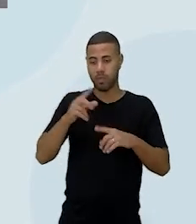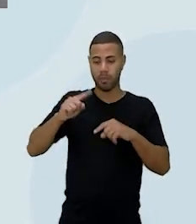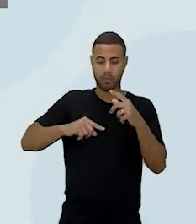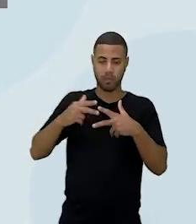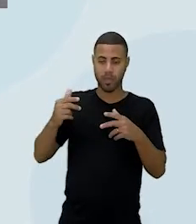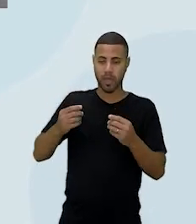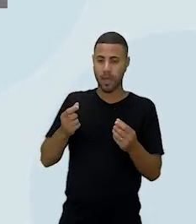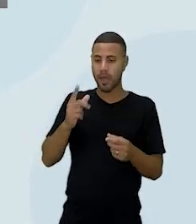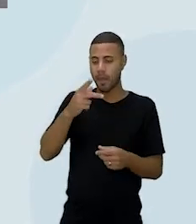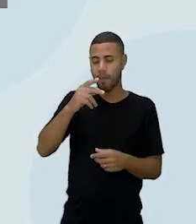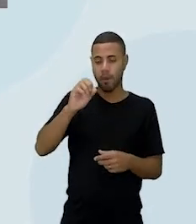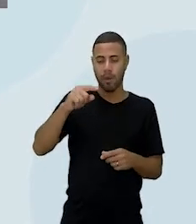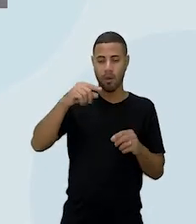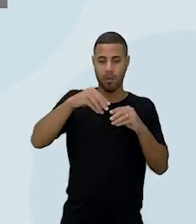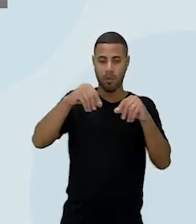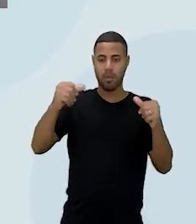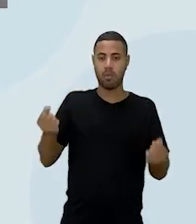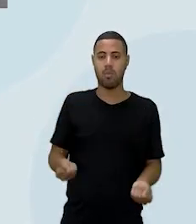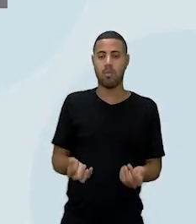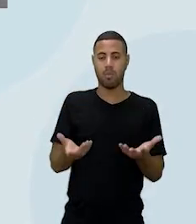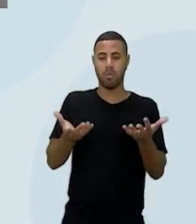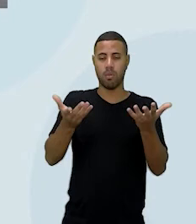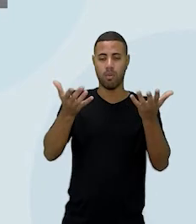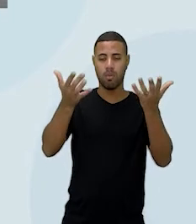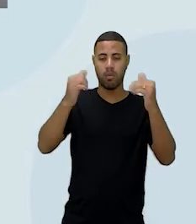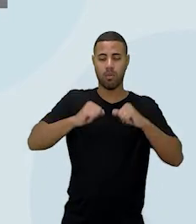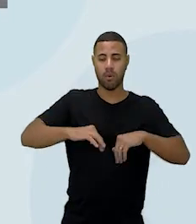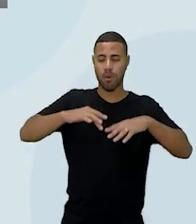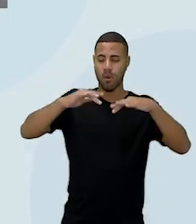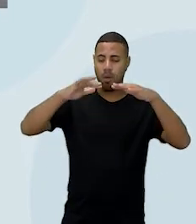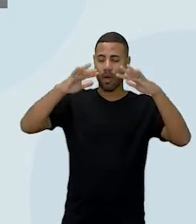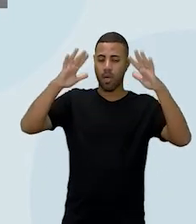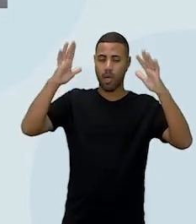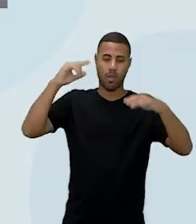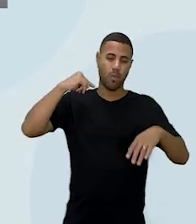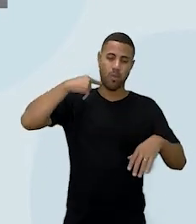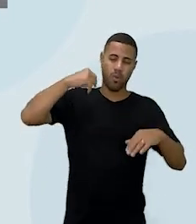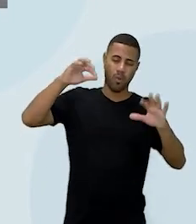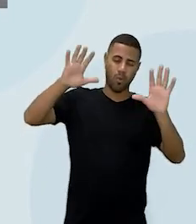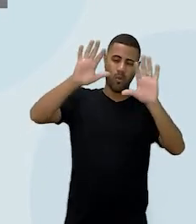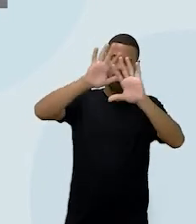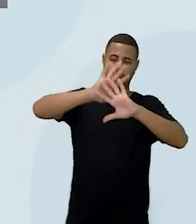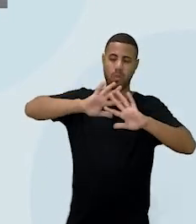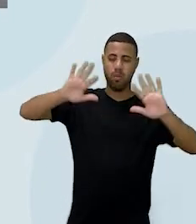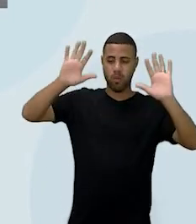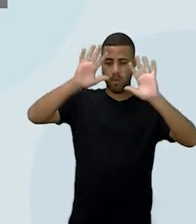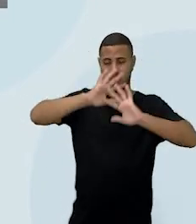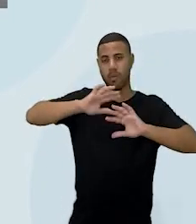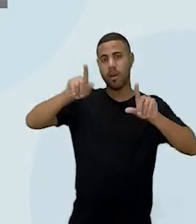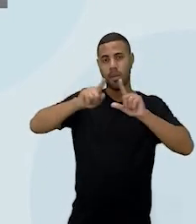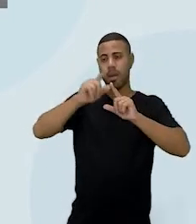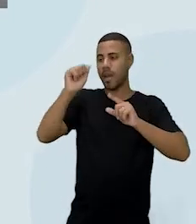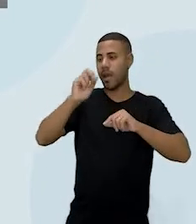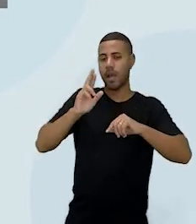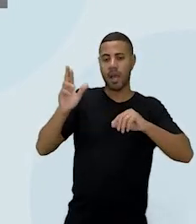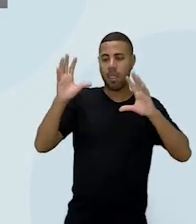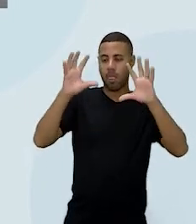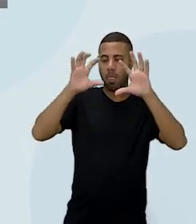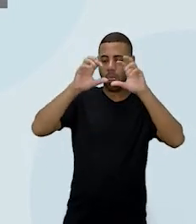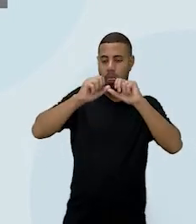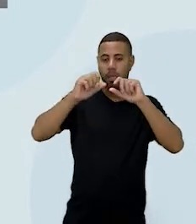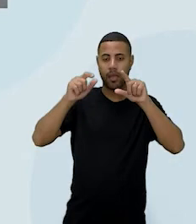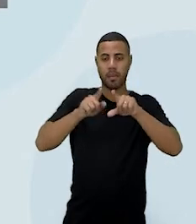uma poeira, né, uma situação ali de poluição do ar, né, com